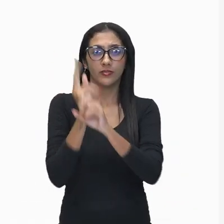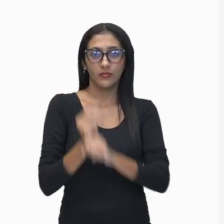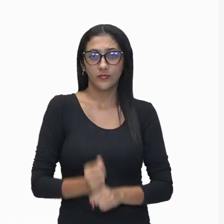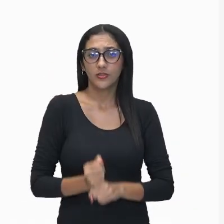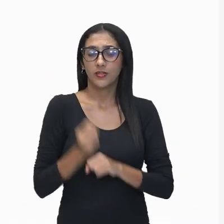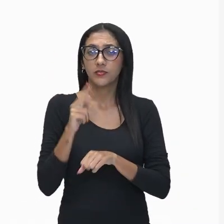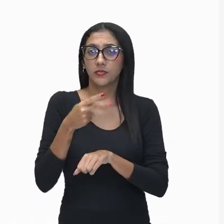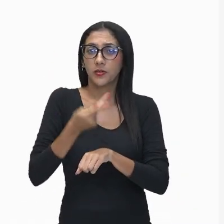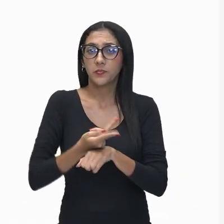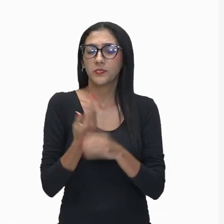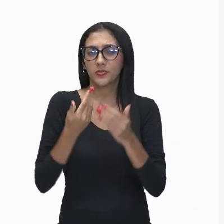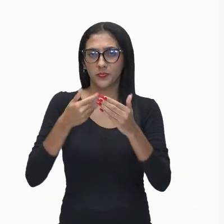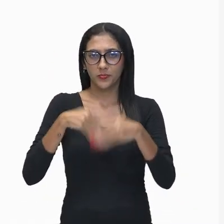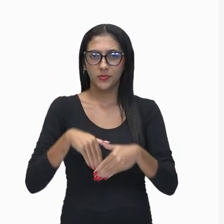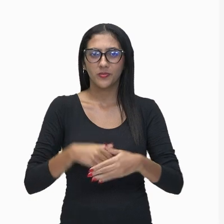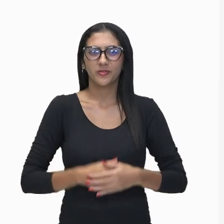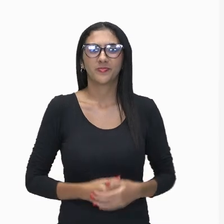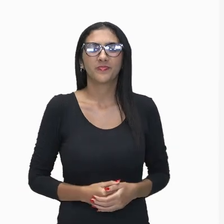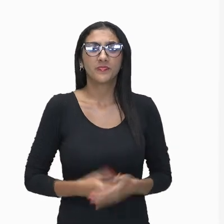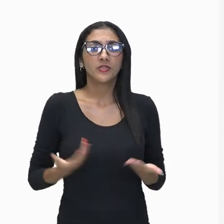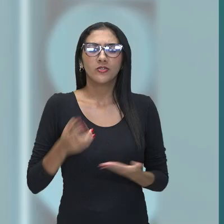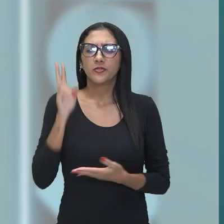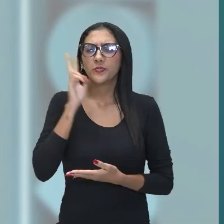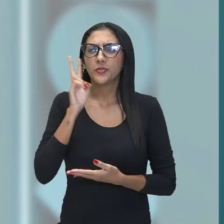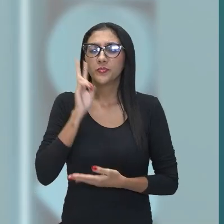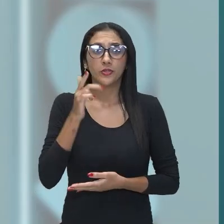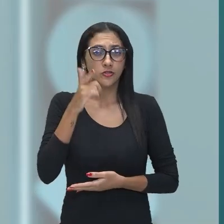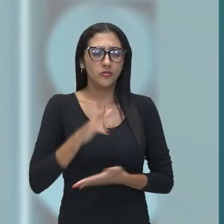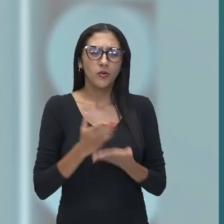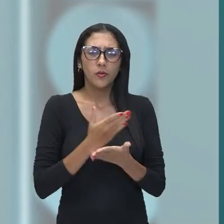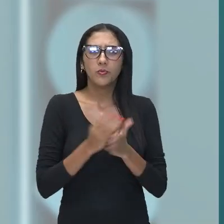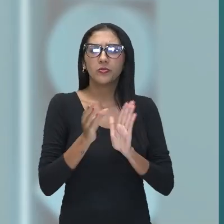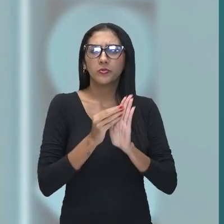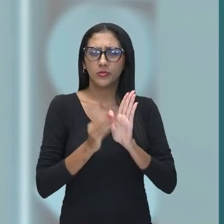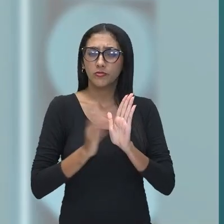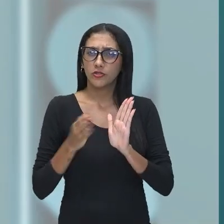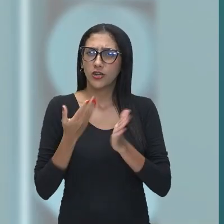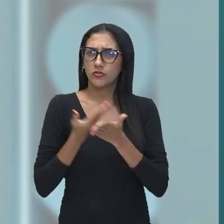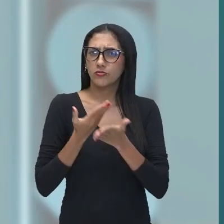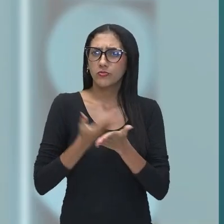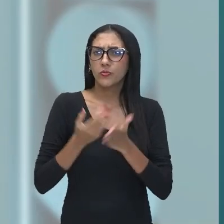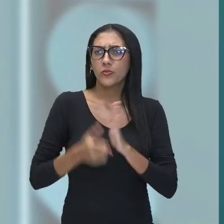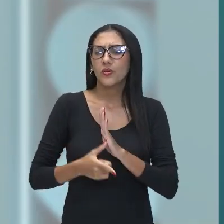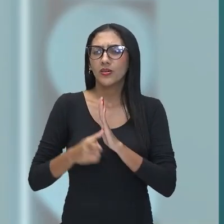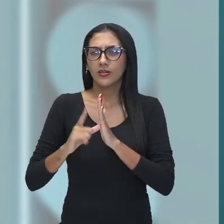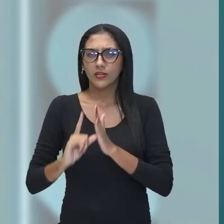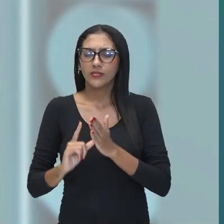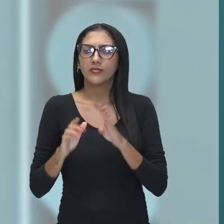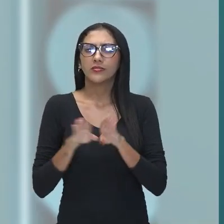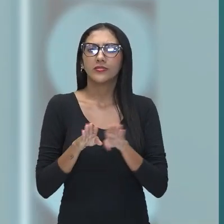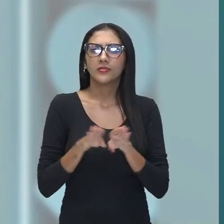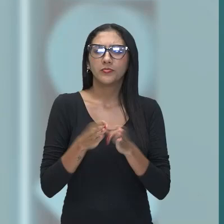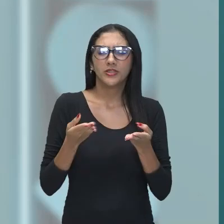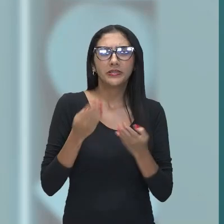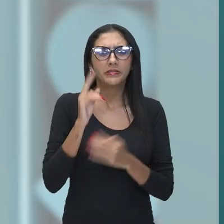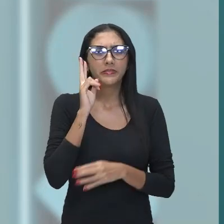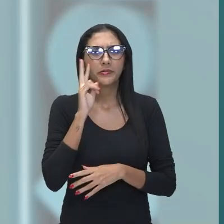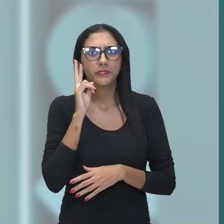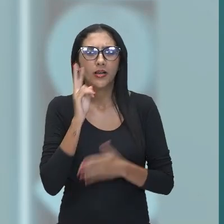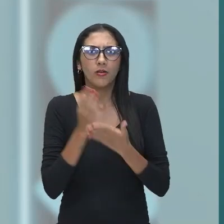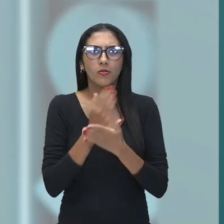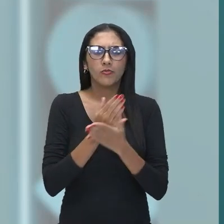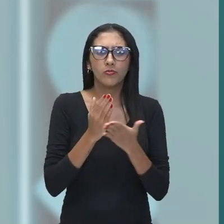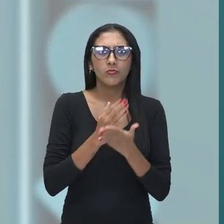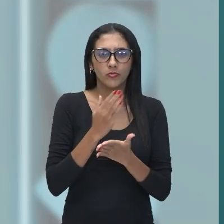e avaliação. Então, vamos relembrar alguns assuntos que nós já estudamos e vamos aí fazer memória para que vocês